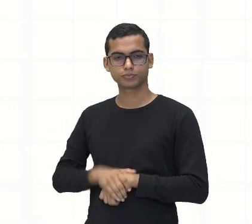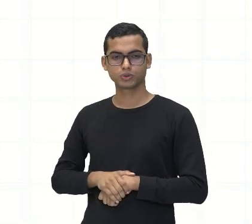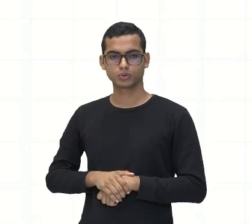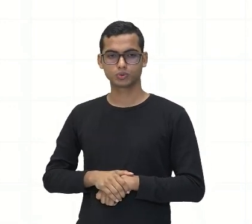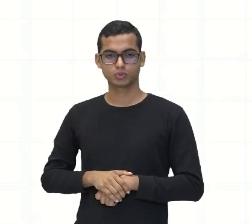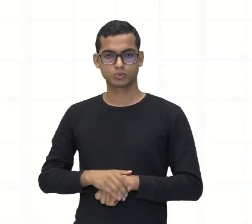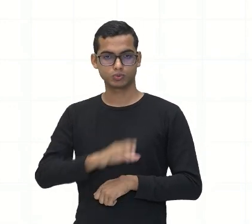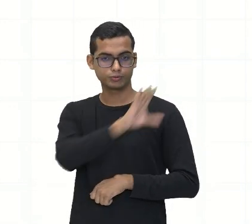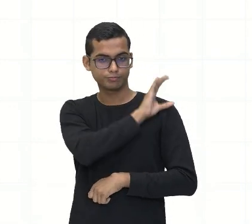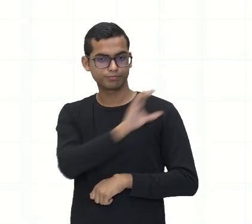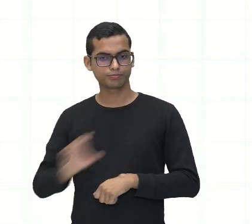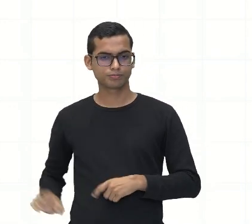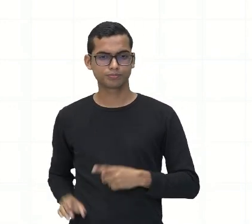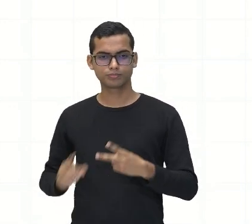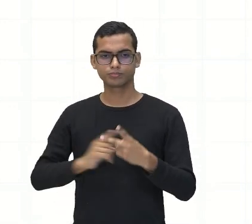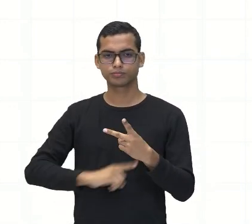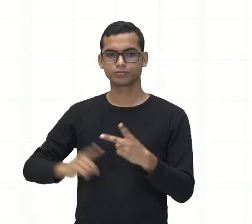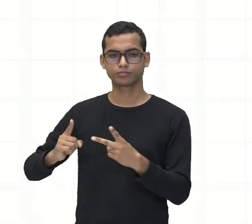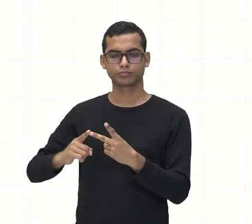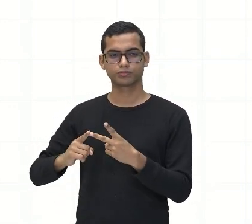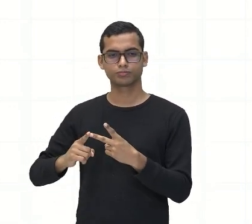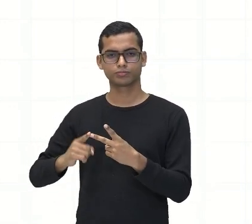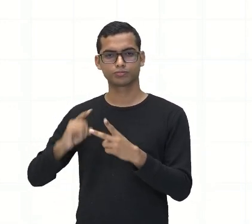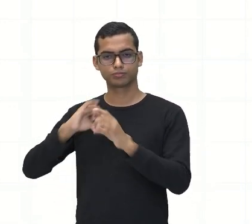O judaísmo,